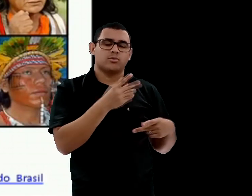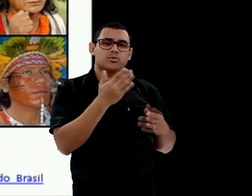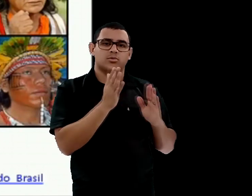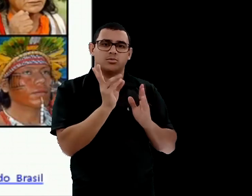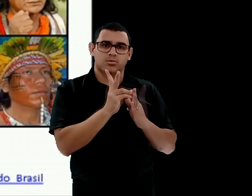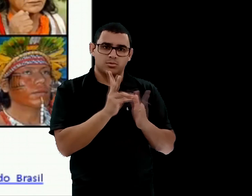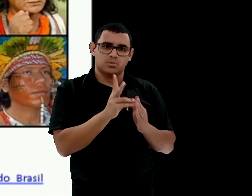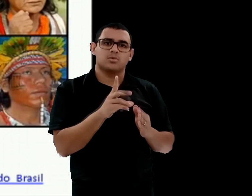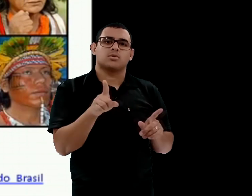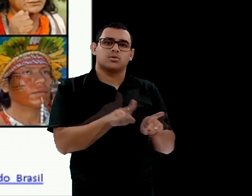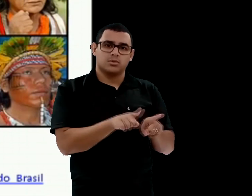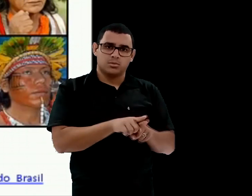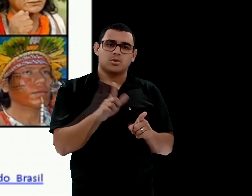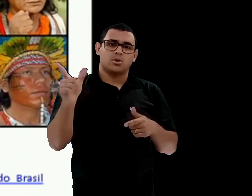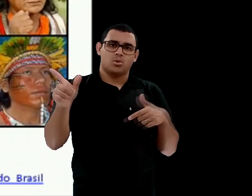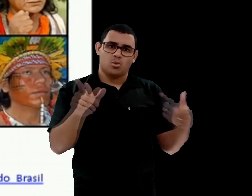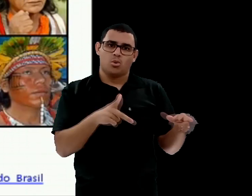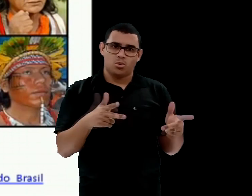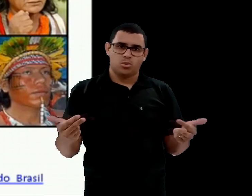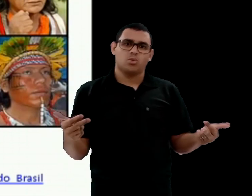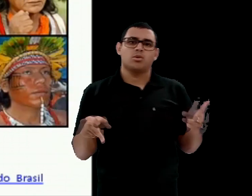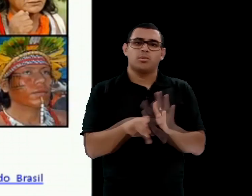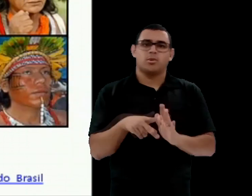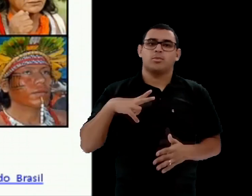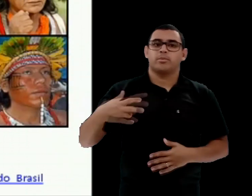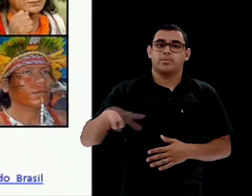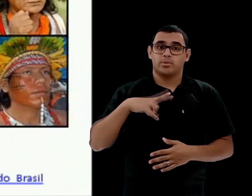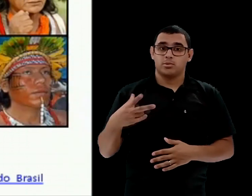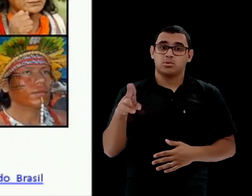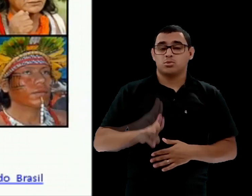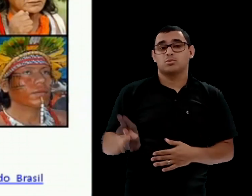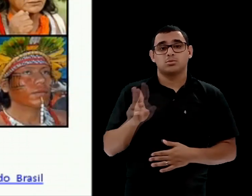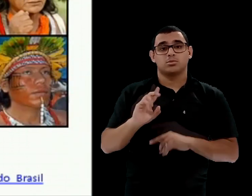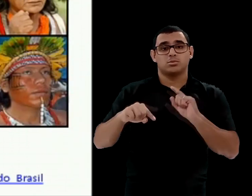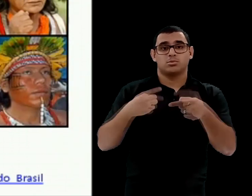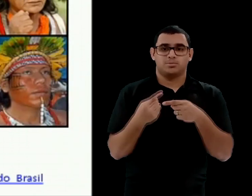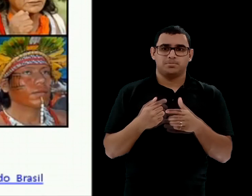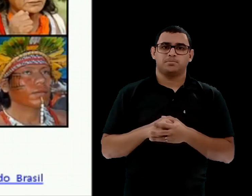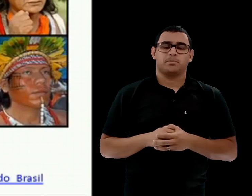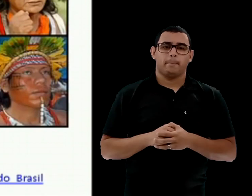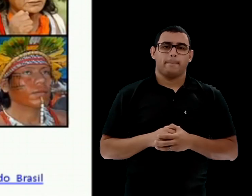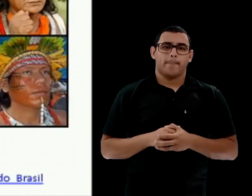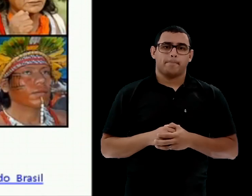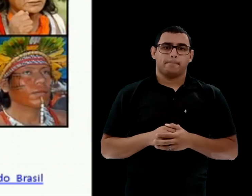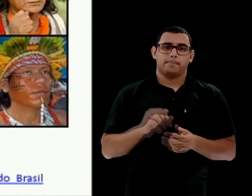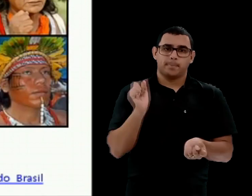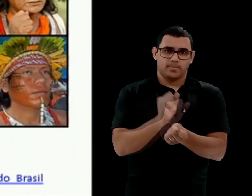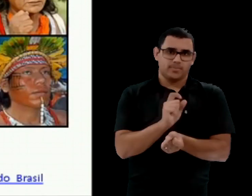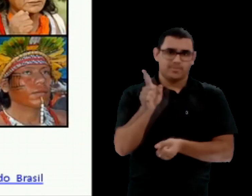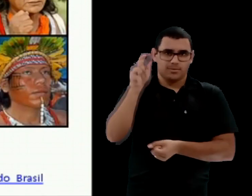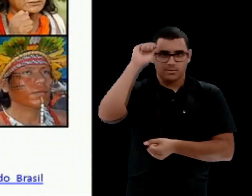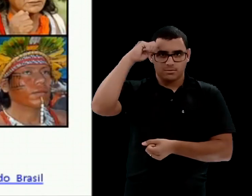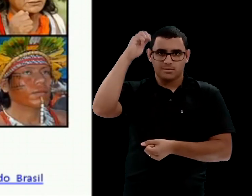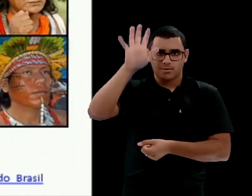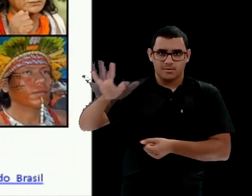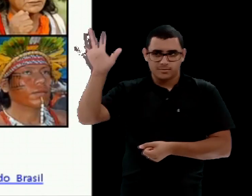populações, há outros fatores que contribuem para que os portugueses utilizem depois, né, os escravos